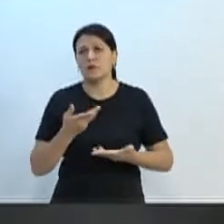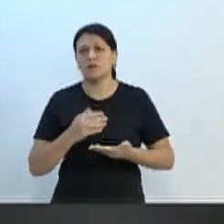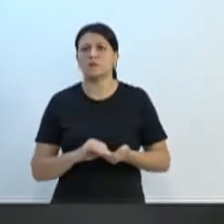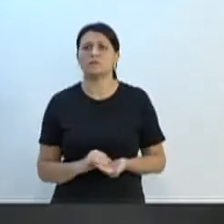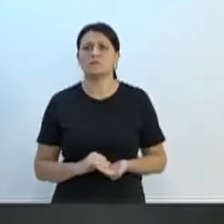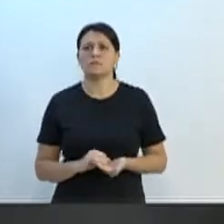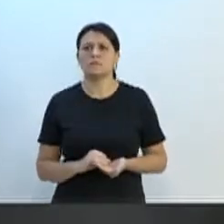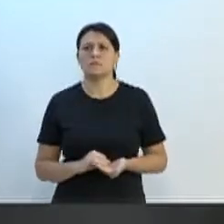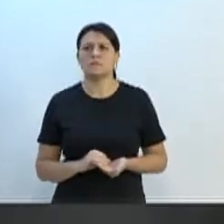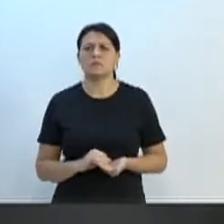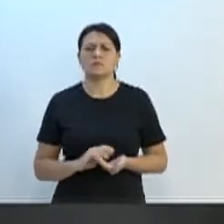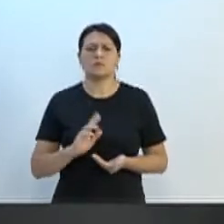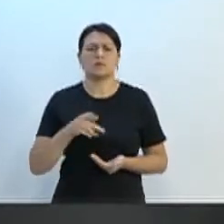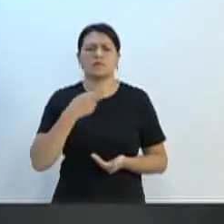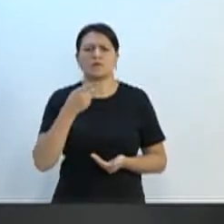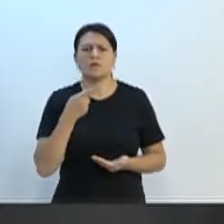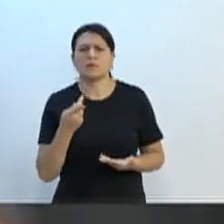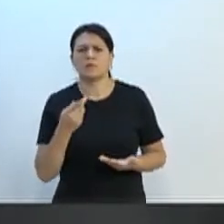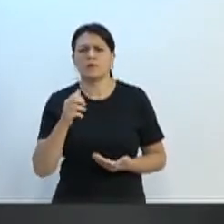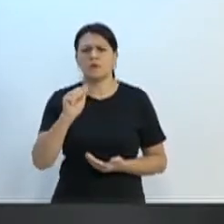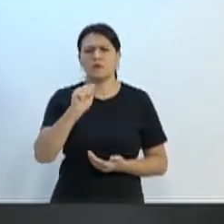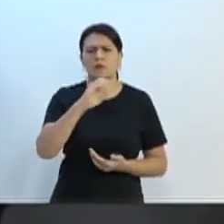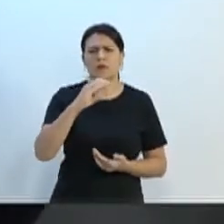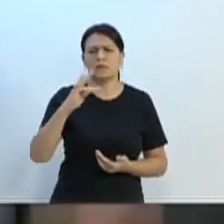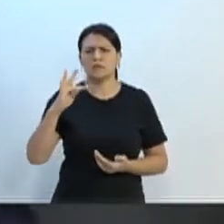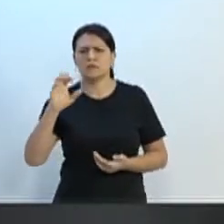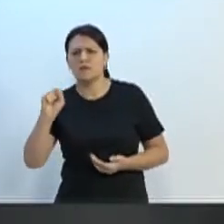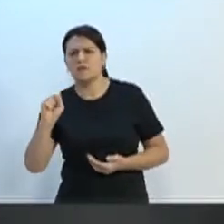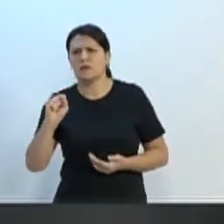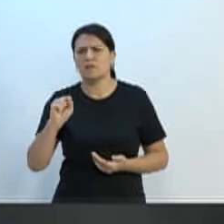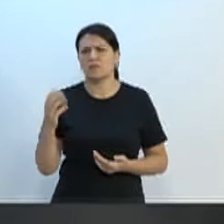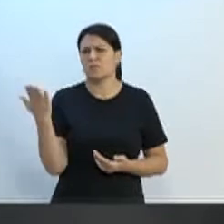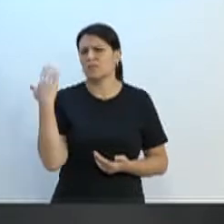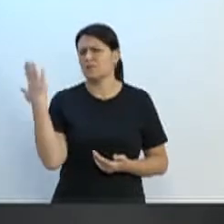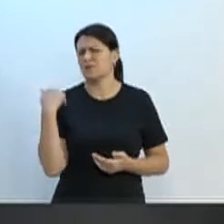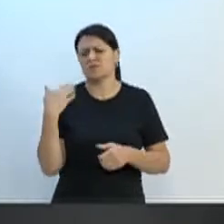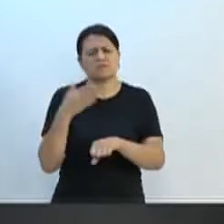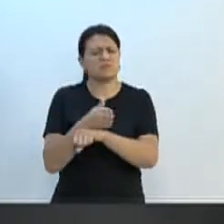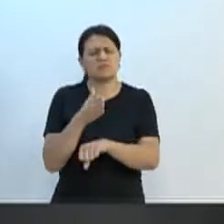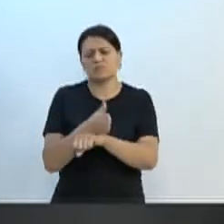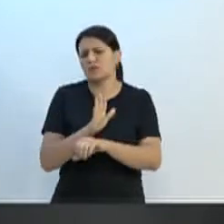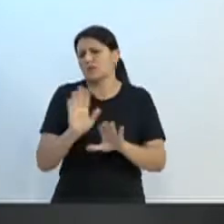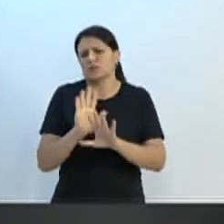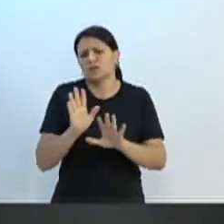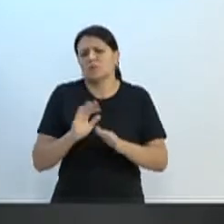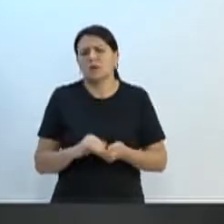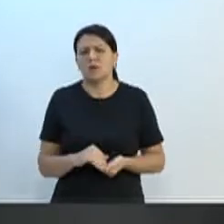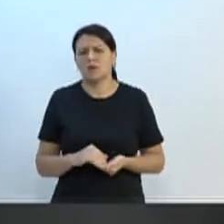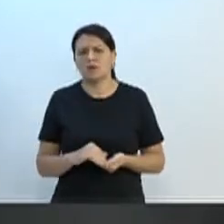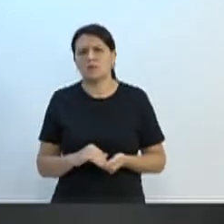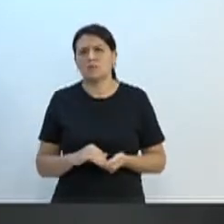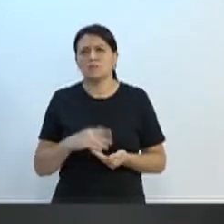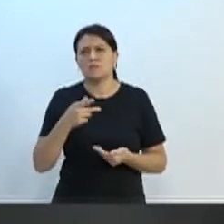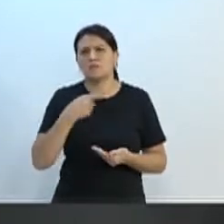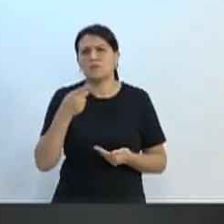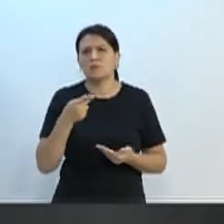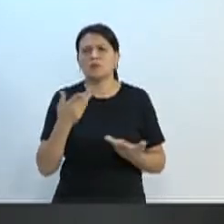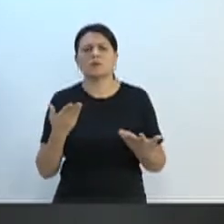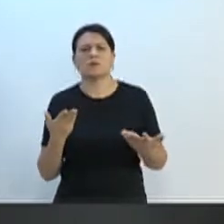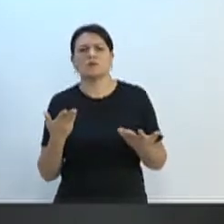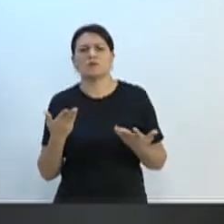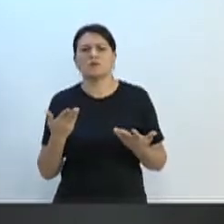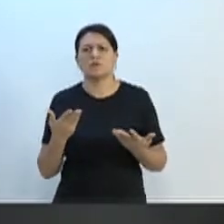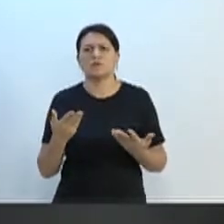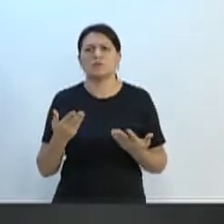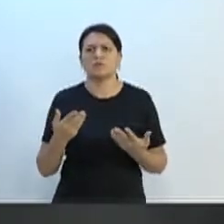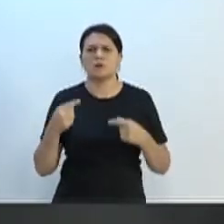Vossa Excelência falou de questões de ACTs passadas, eu não tive participação nenhuma nessas tais situações que Vossa Excelência talvez foi alvo de críticas,